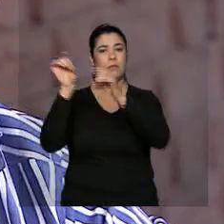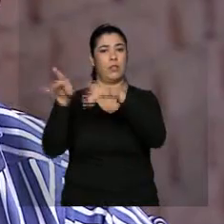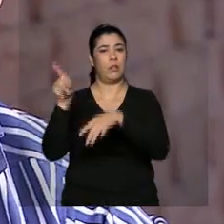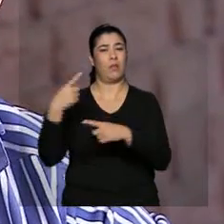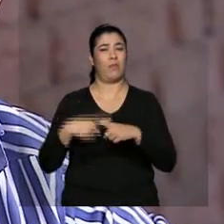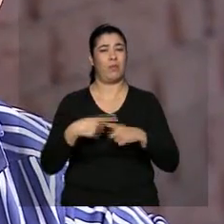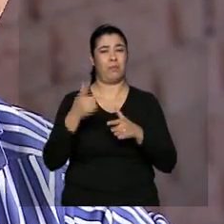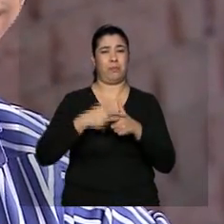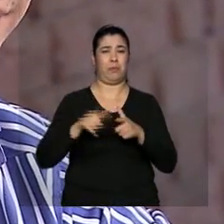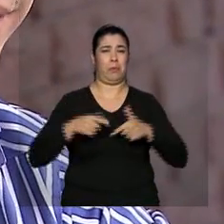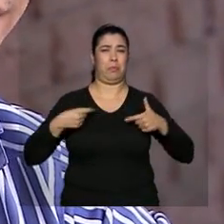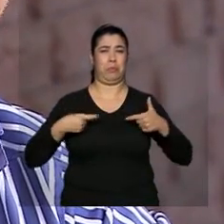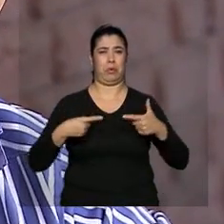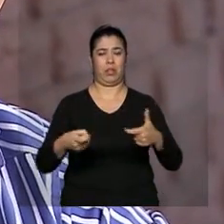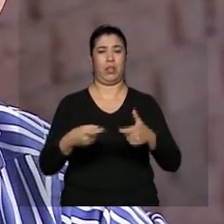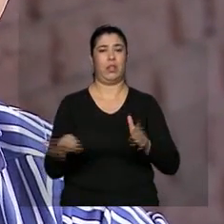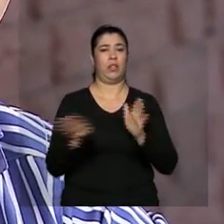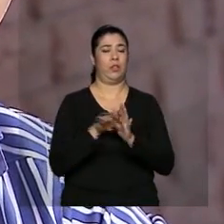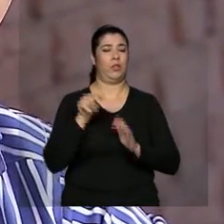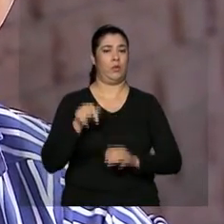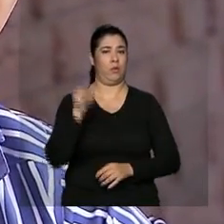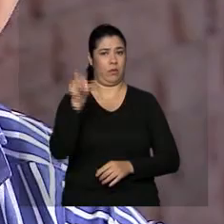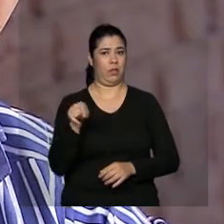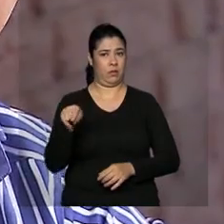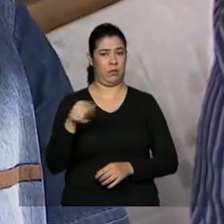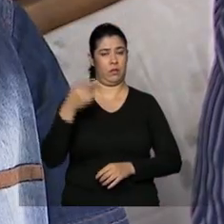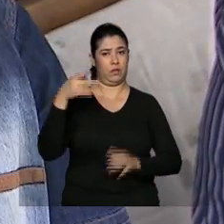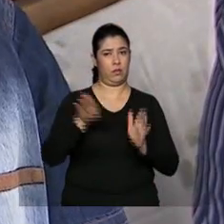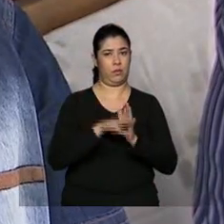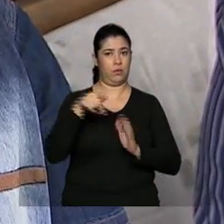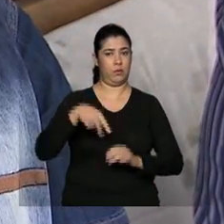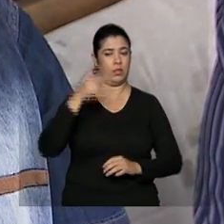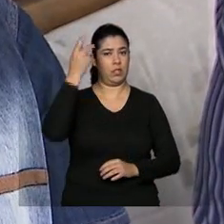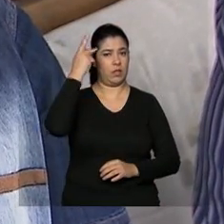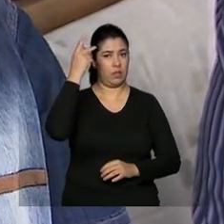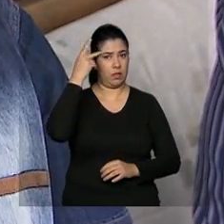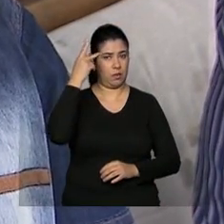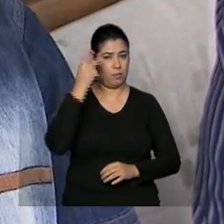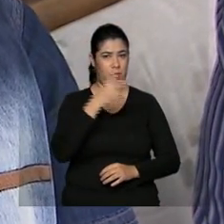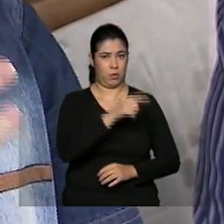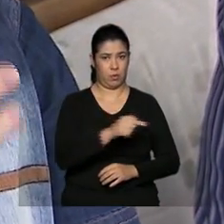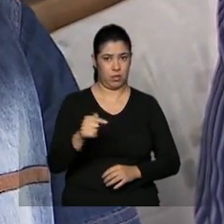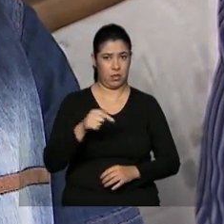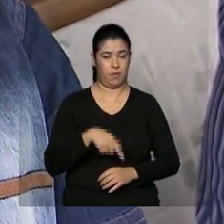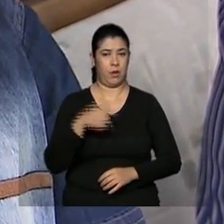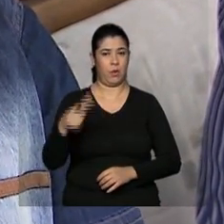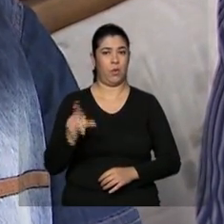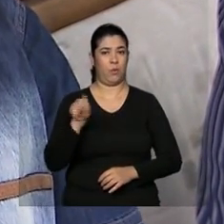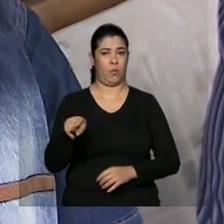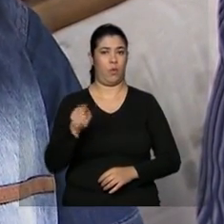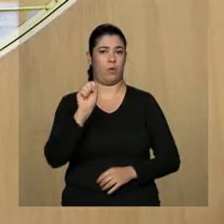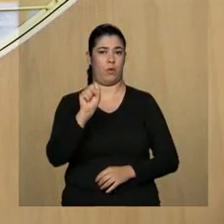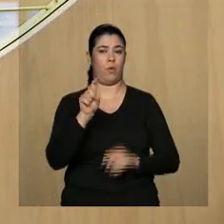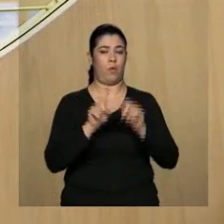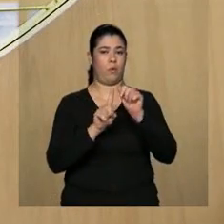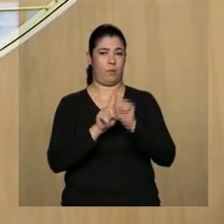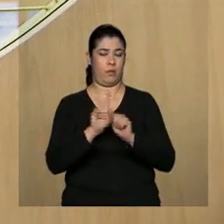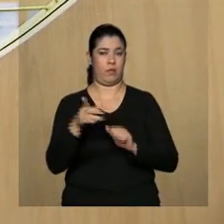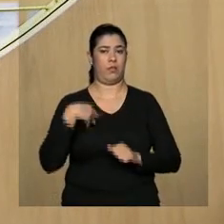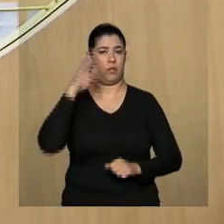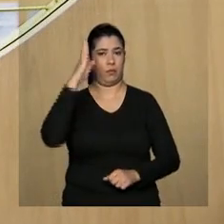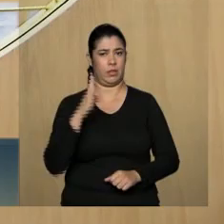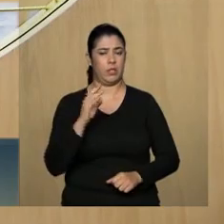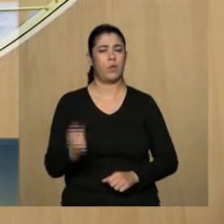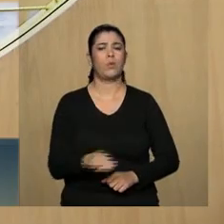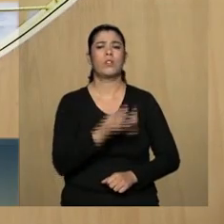país. Mohamed chegou a São Paulo faz 2 semanas, enquanto Abdu já está há 8 meses no Brasil. O número